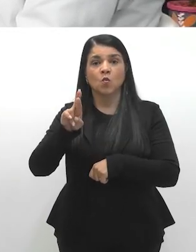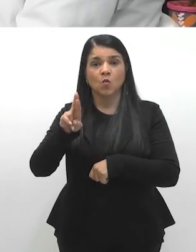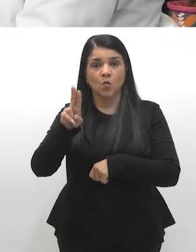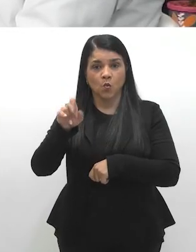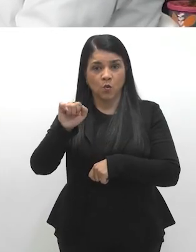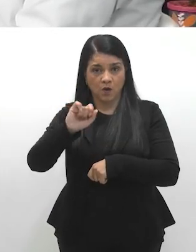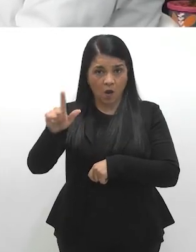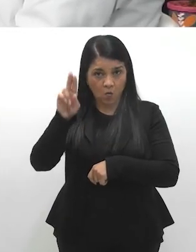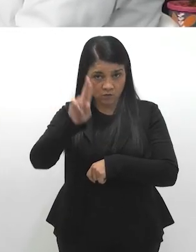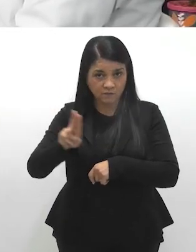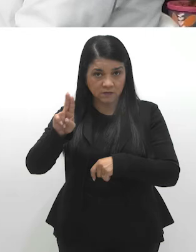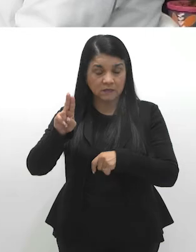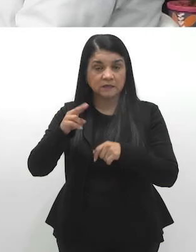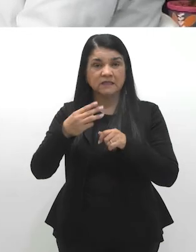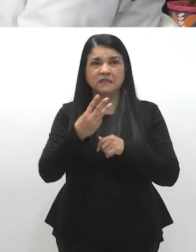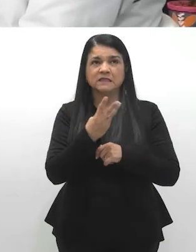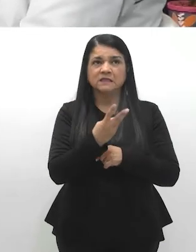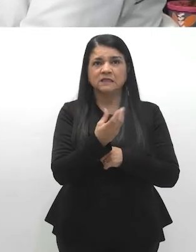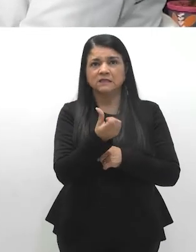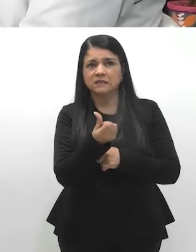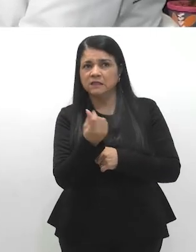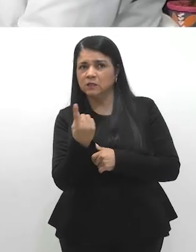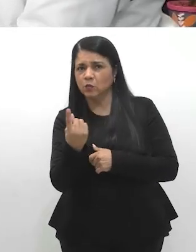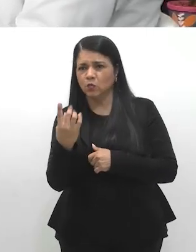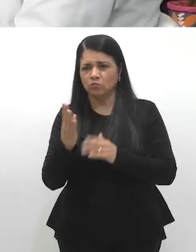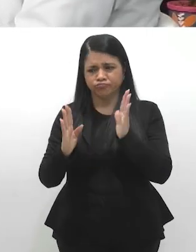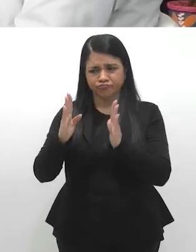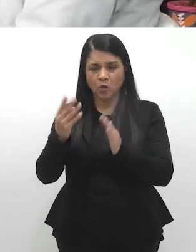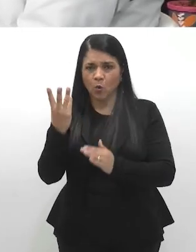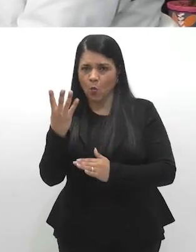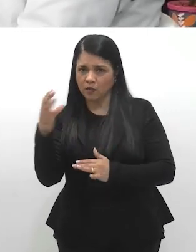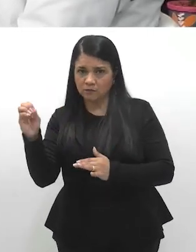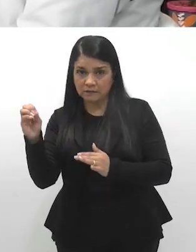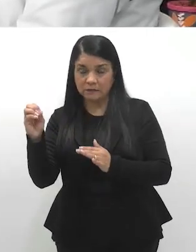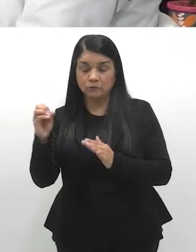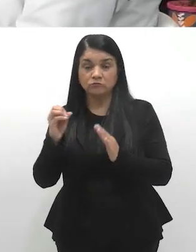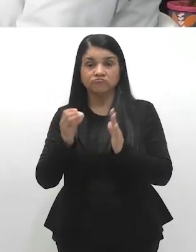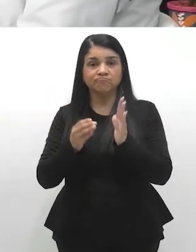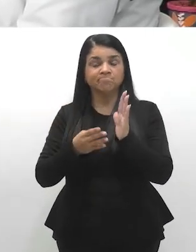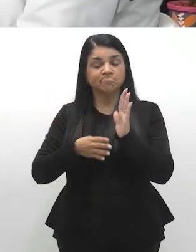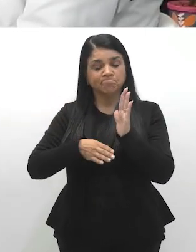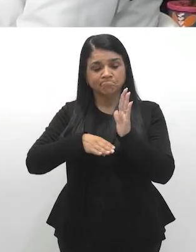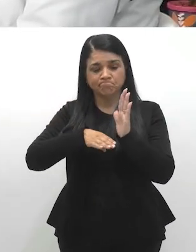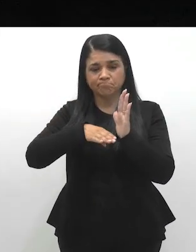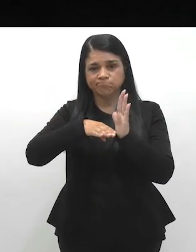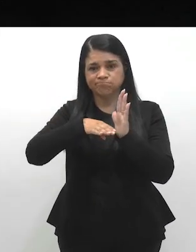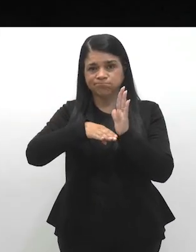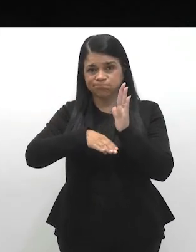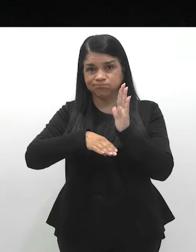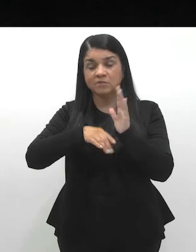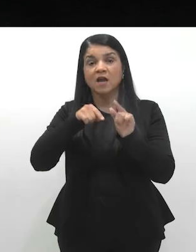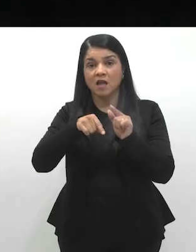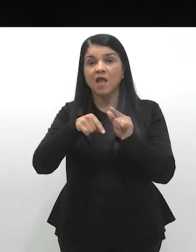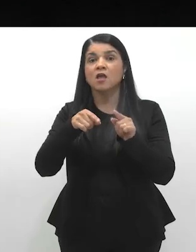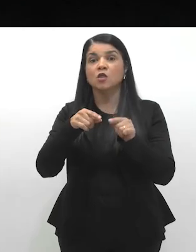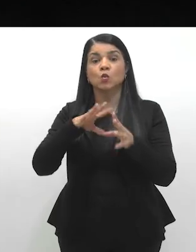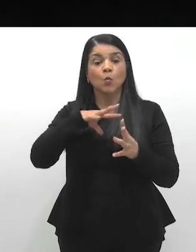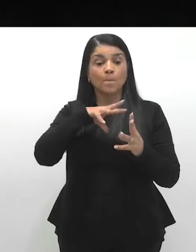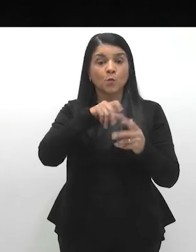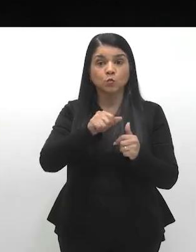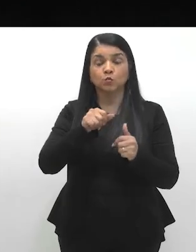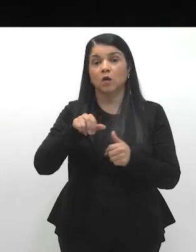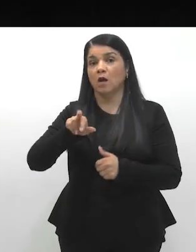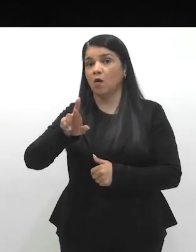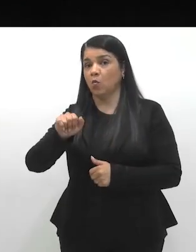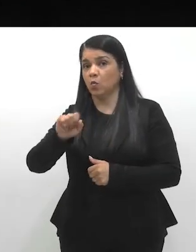entre 351 e 400 das melhores instituições de ensino superior do mundo. Exatamente. E a Universidade Federal Rural do Rio de